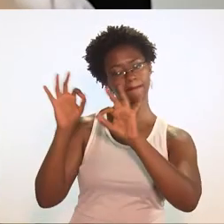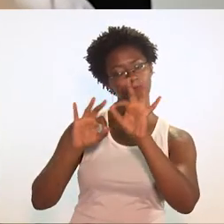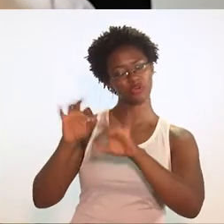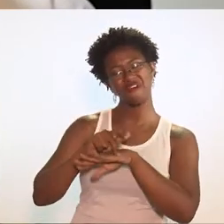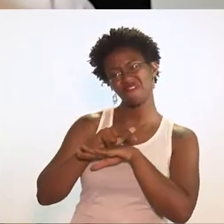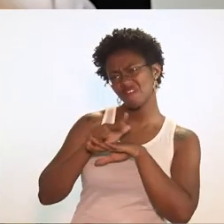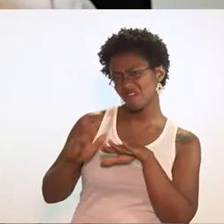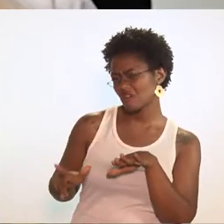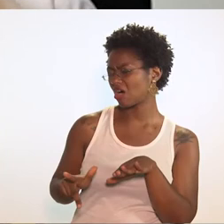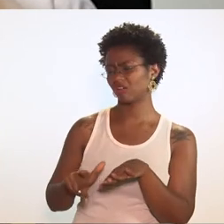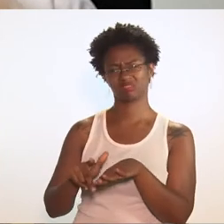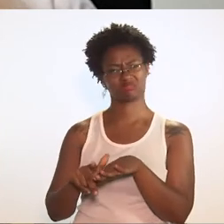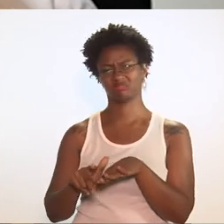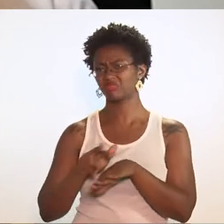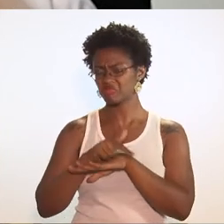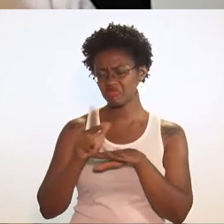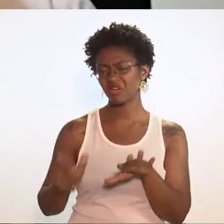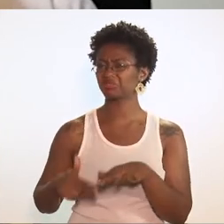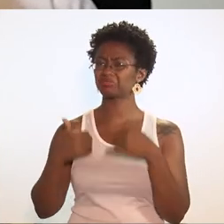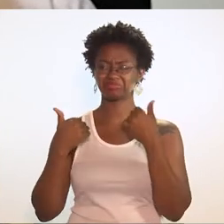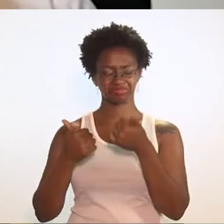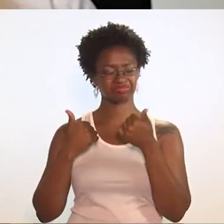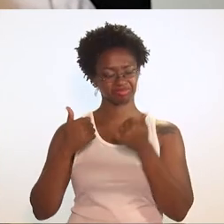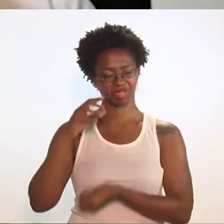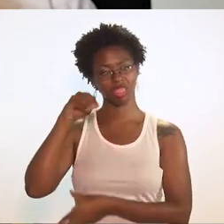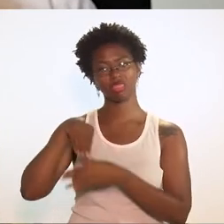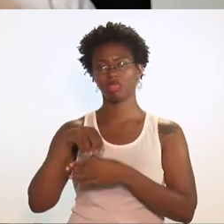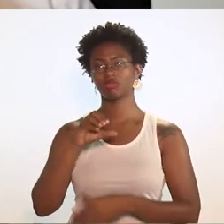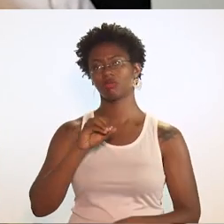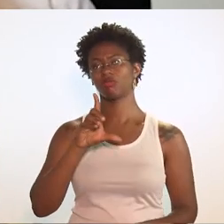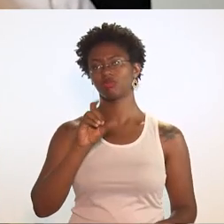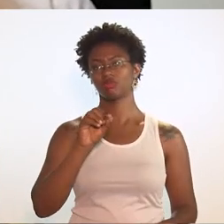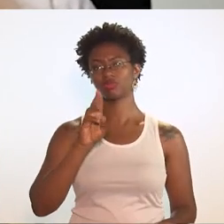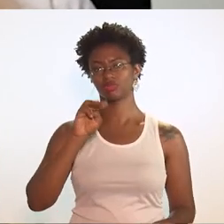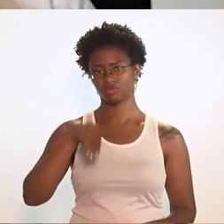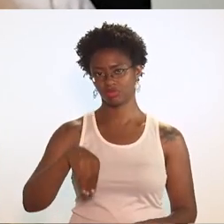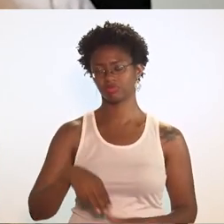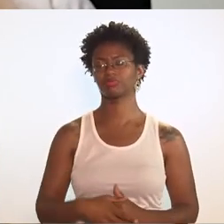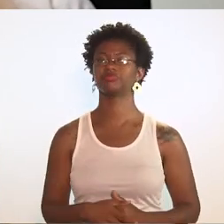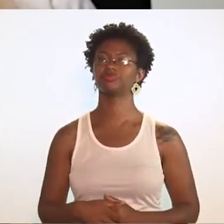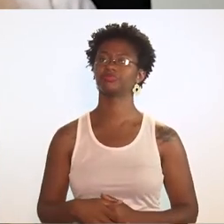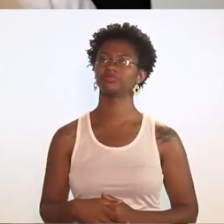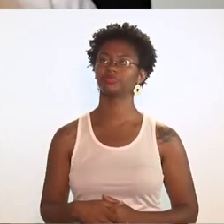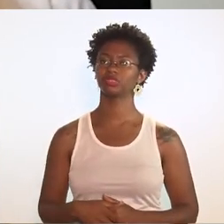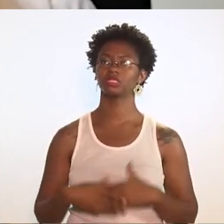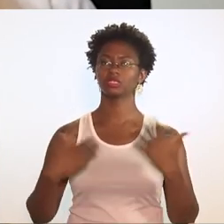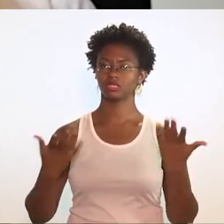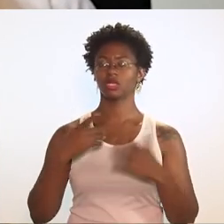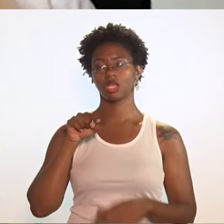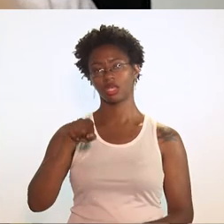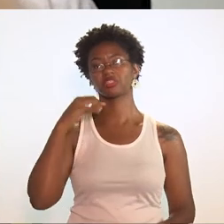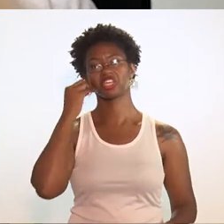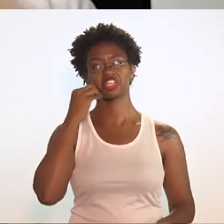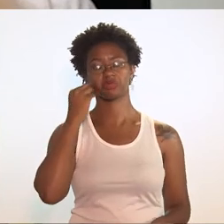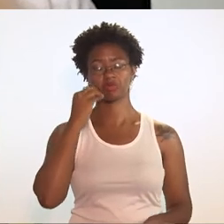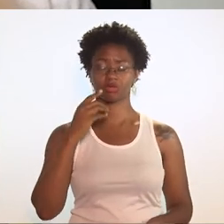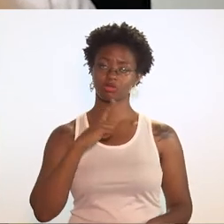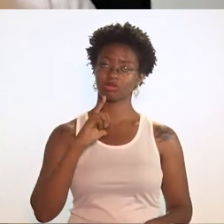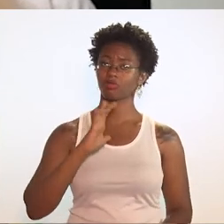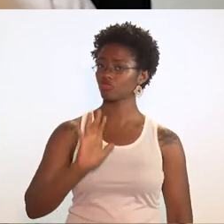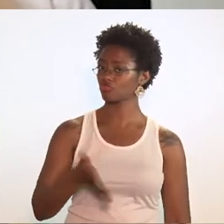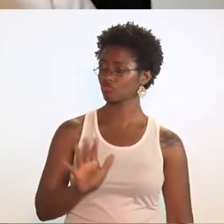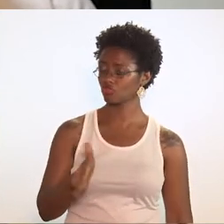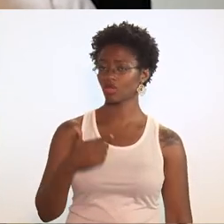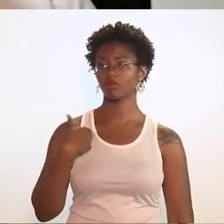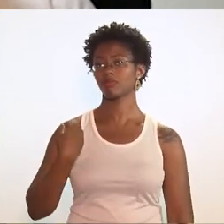gente tem realizado muitos projetos positivos, né, dentro do Olodum. E